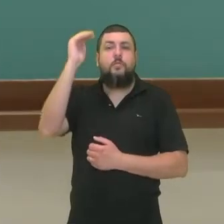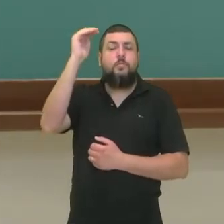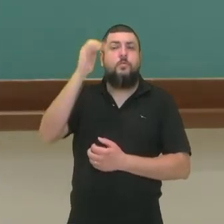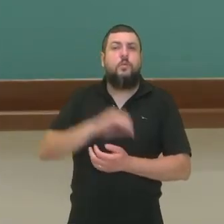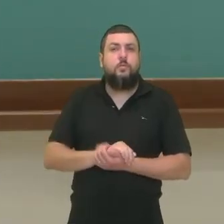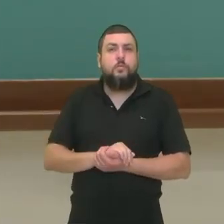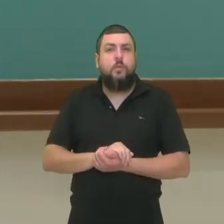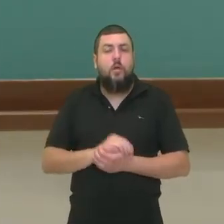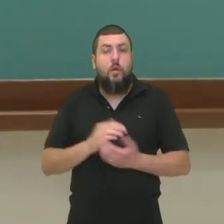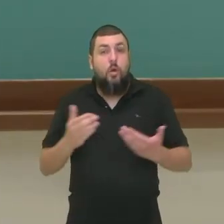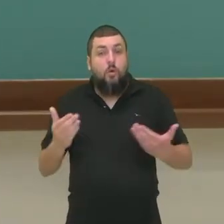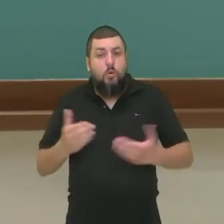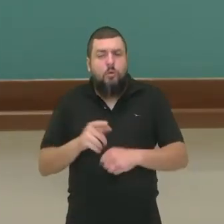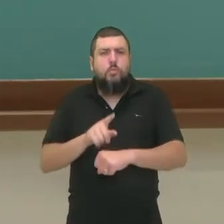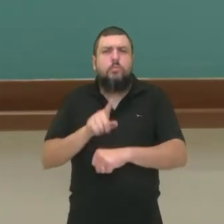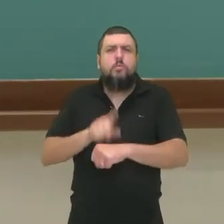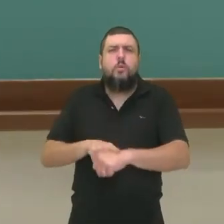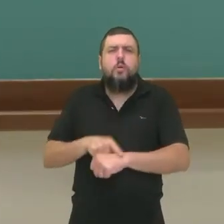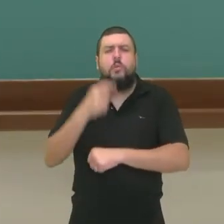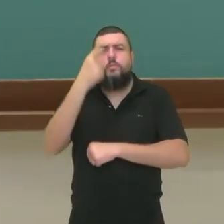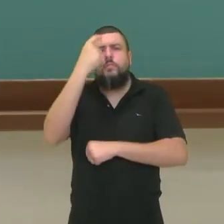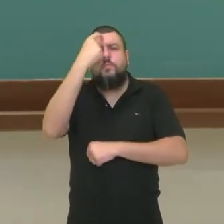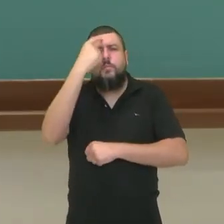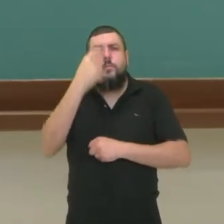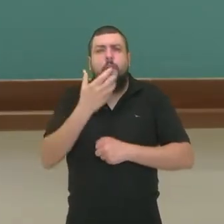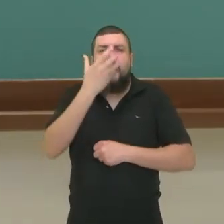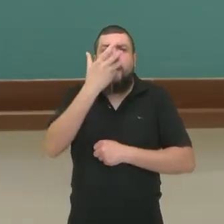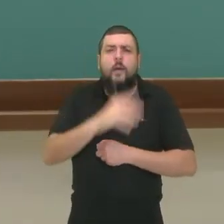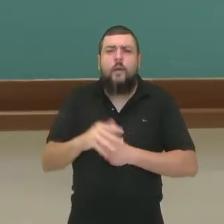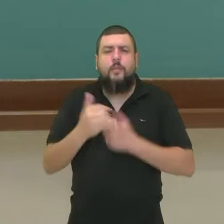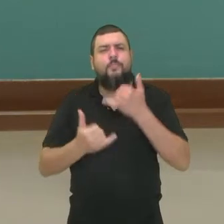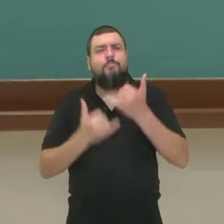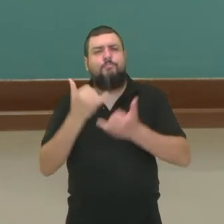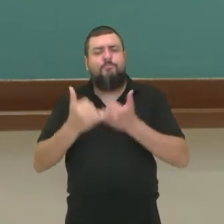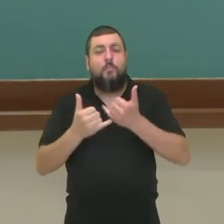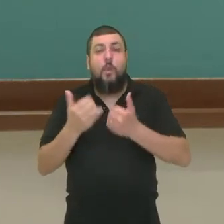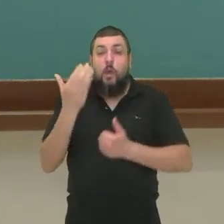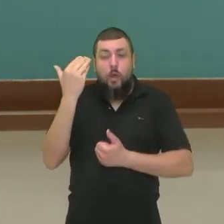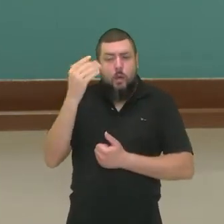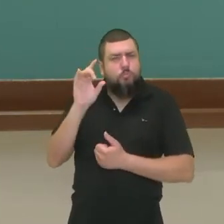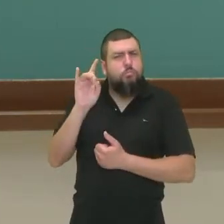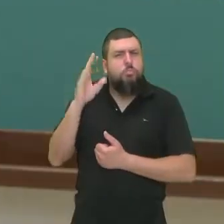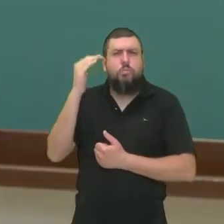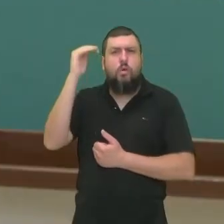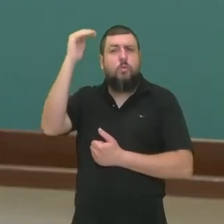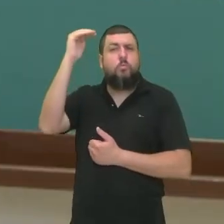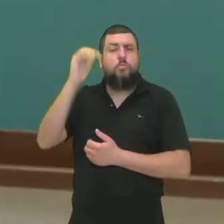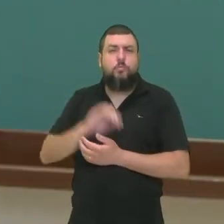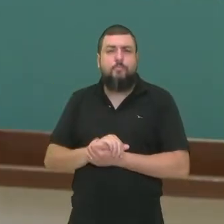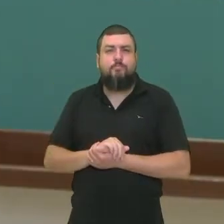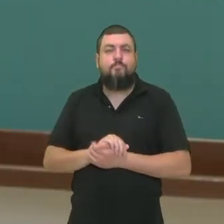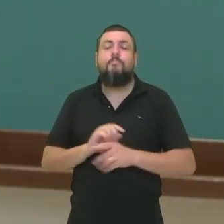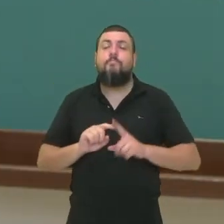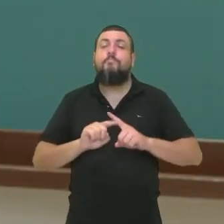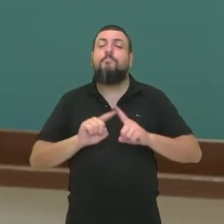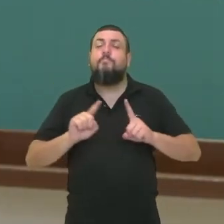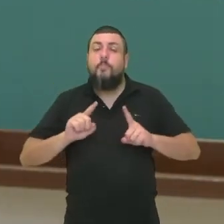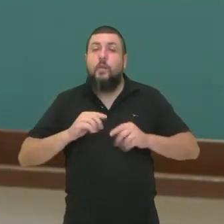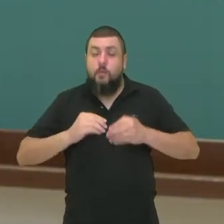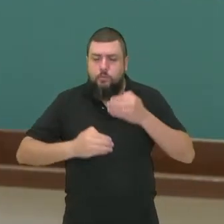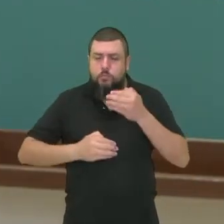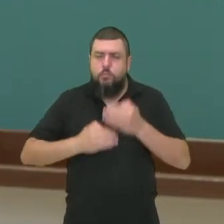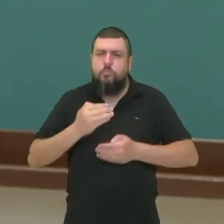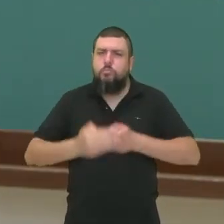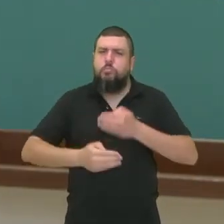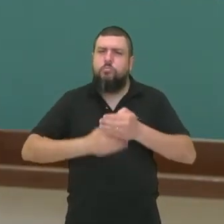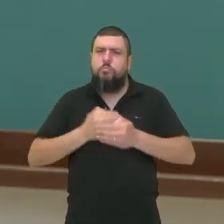ciranda, a gente já pensa na brincadeira de roda da criança. Mas antes, inicialmente, era apenas os adultos. Mas foi se tornando um elemento cada vez mais